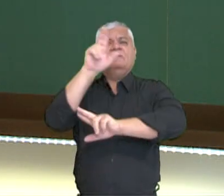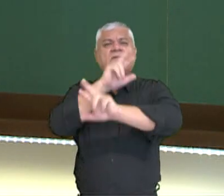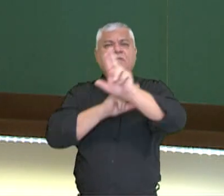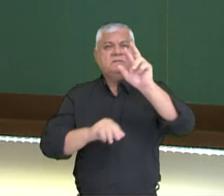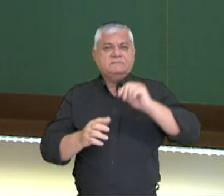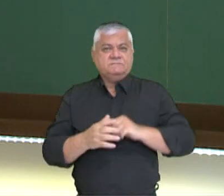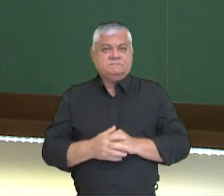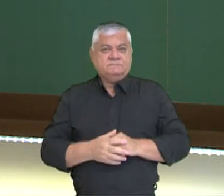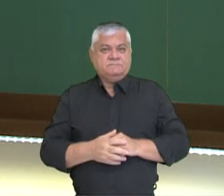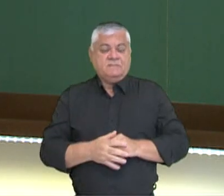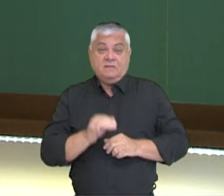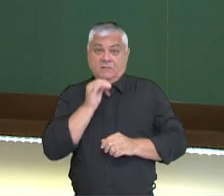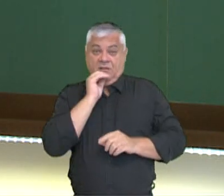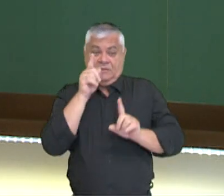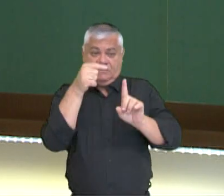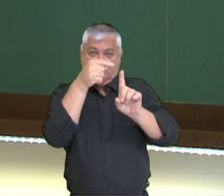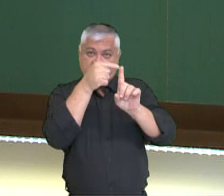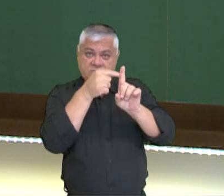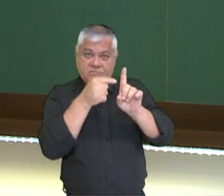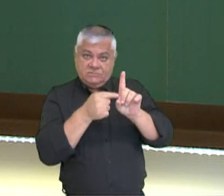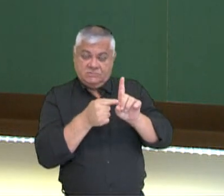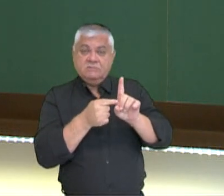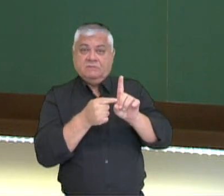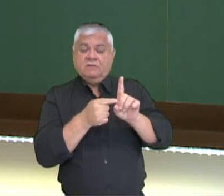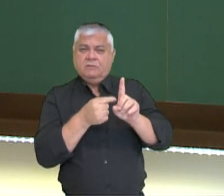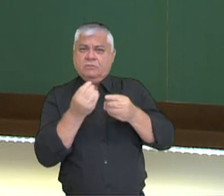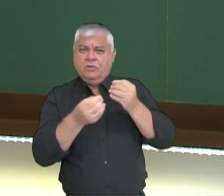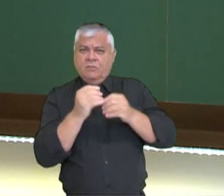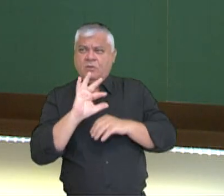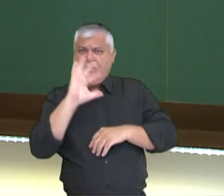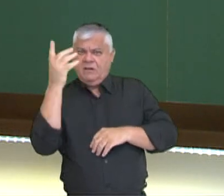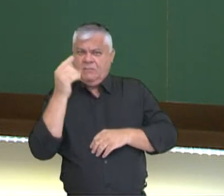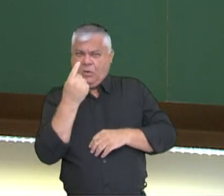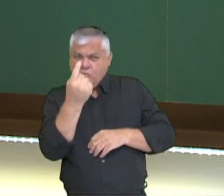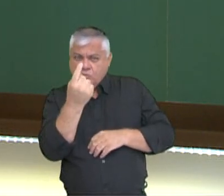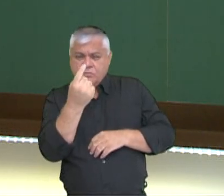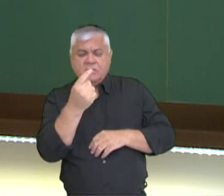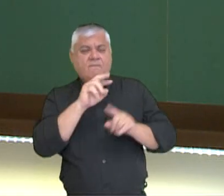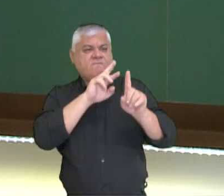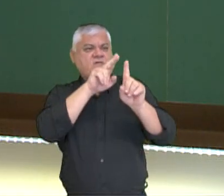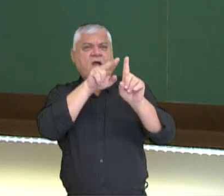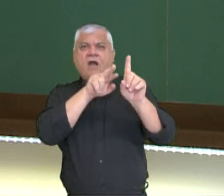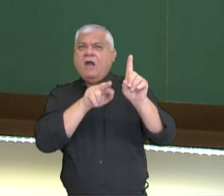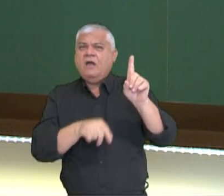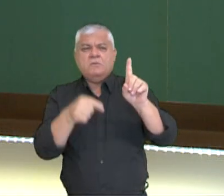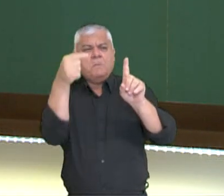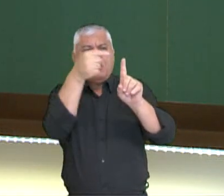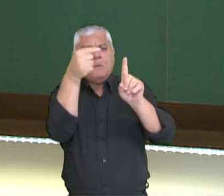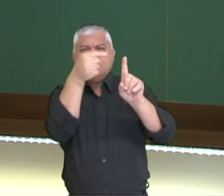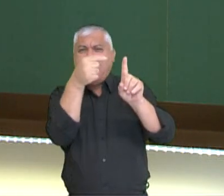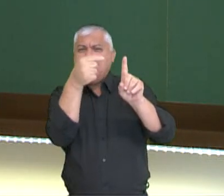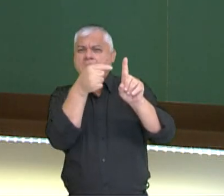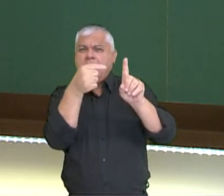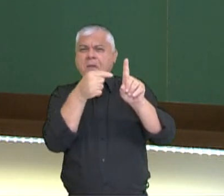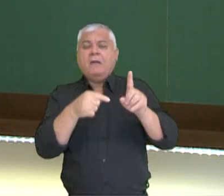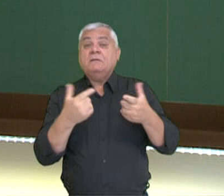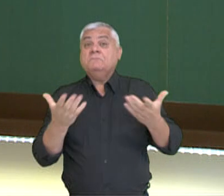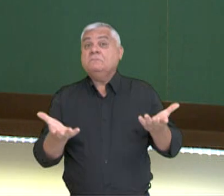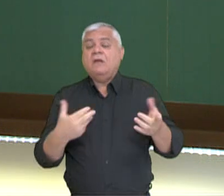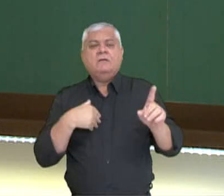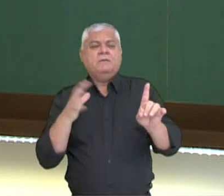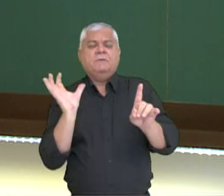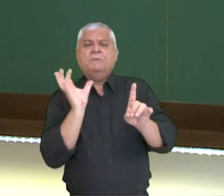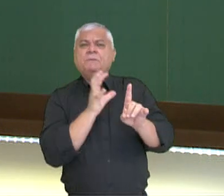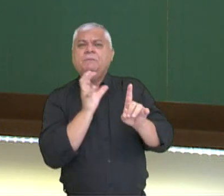Se eu falo tipos climáticos, quer dizer que eu não tenho só um, que eu tenho uma variedade. E o que influencia para